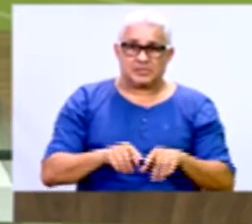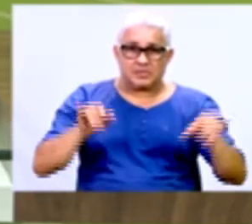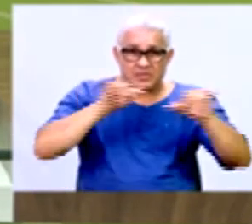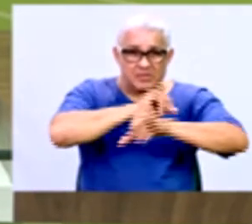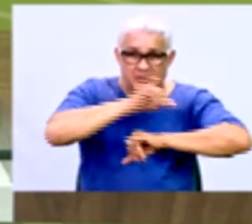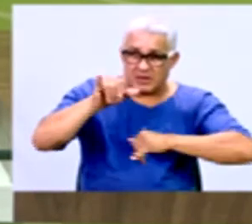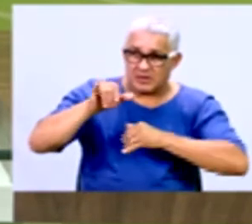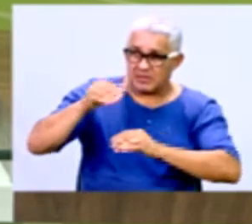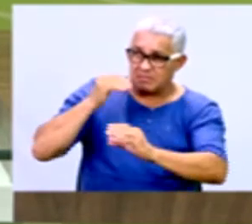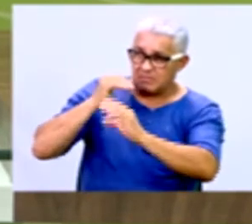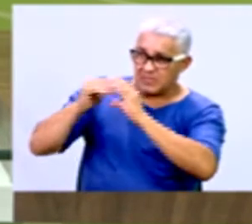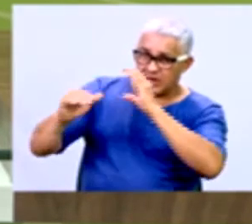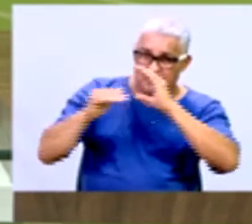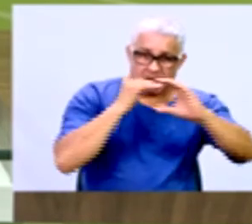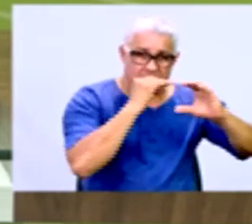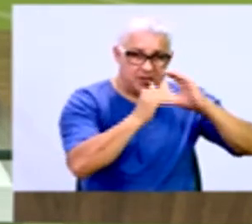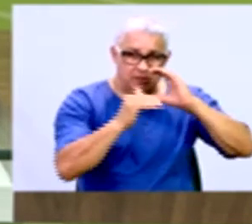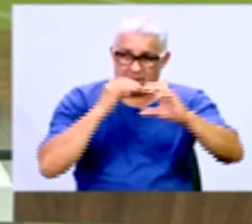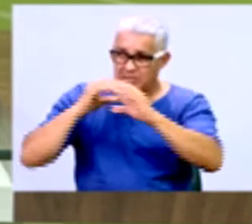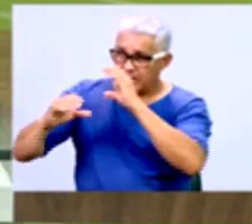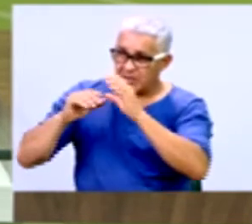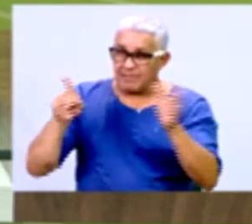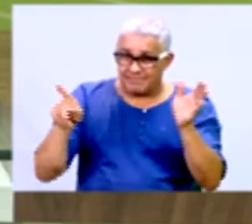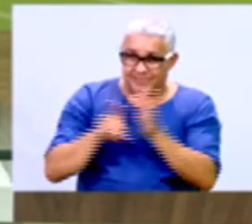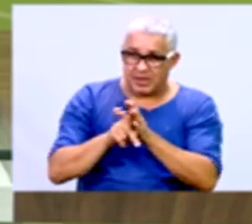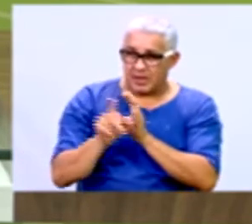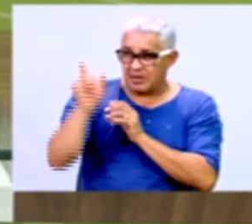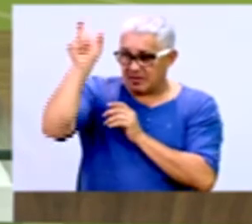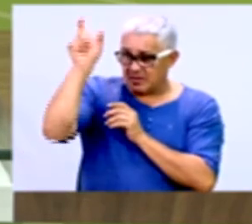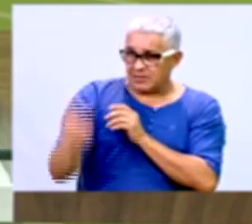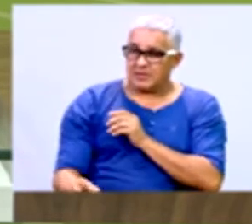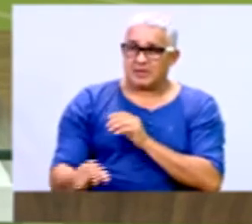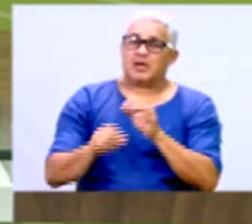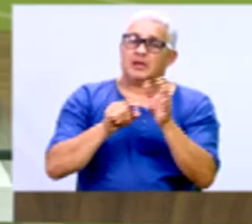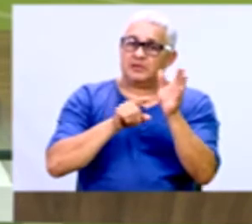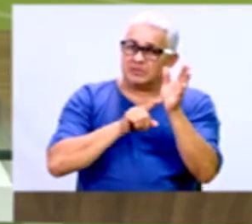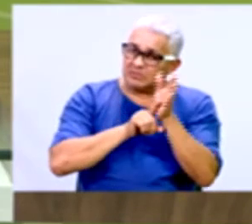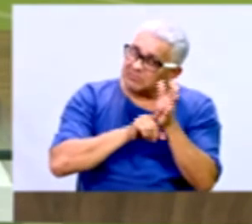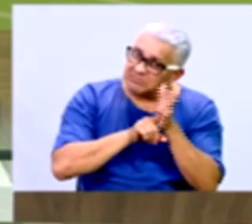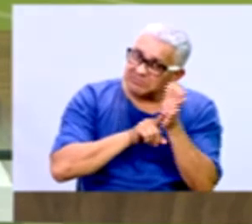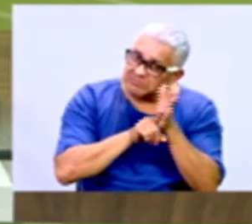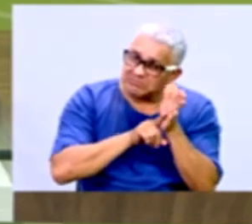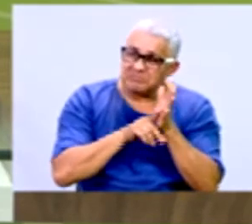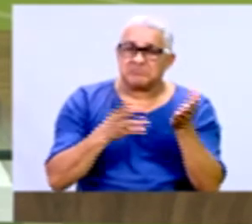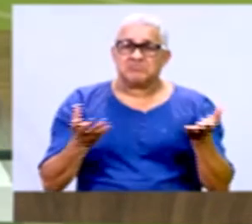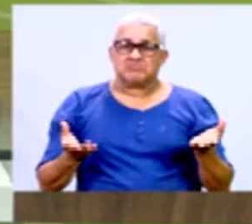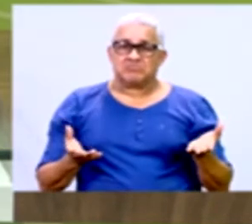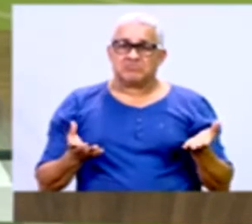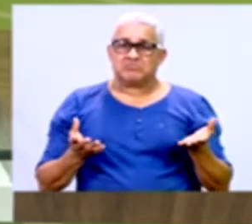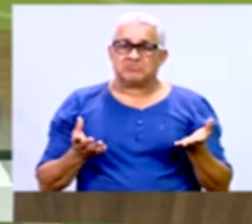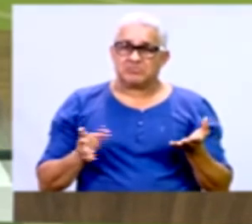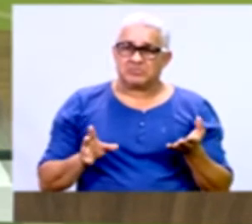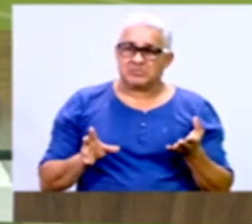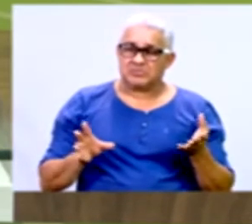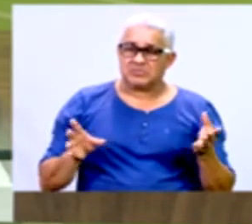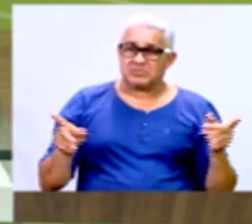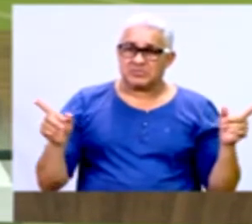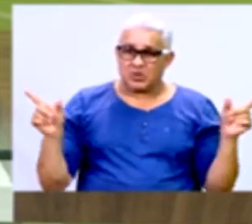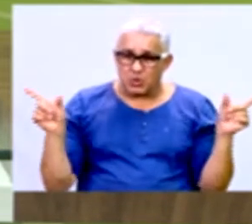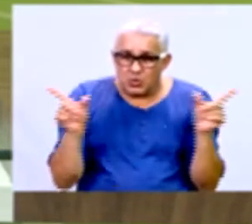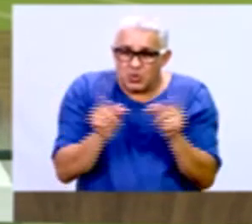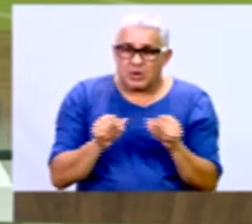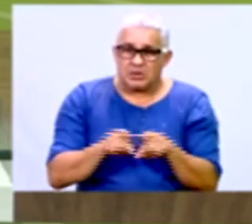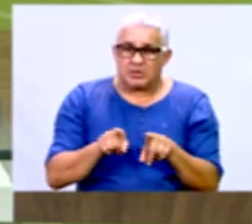informações específicas para aquele usuário, através, por exemplo, de consultas, filtros e alguma coisa nesse